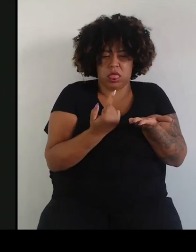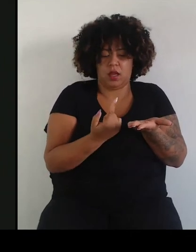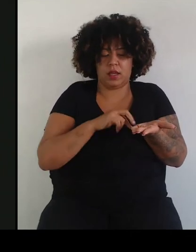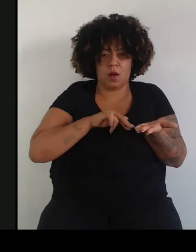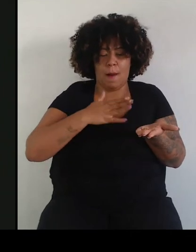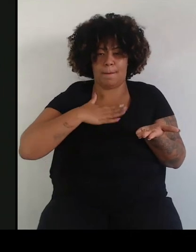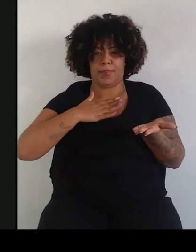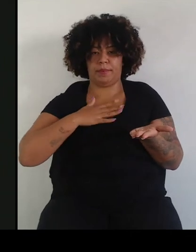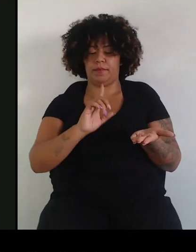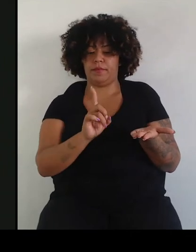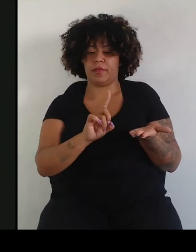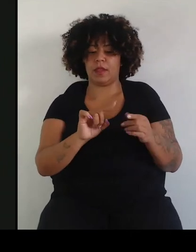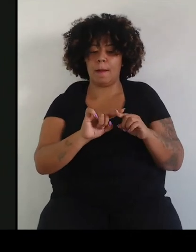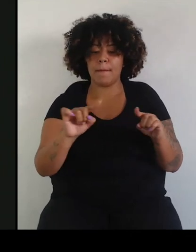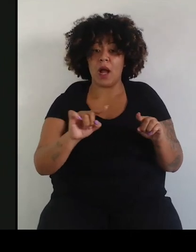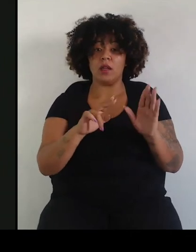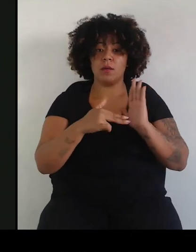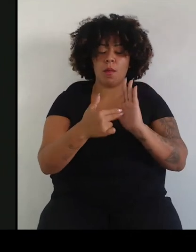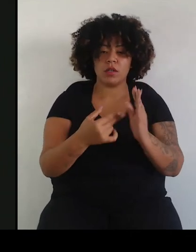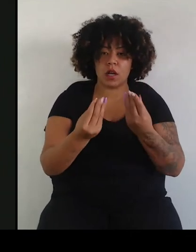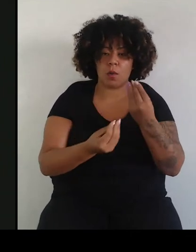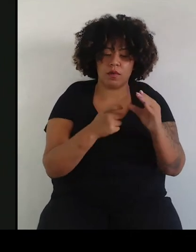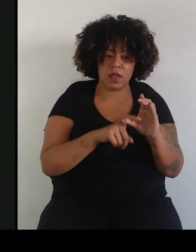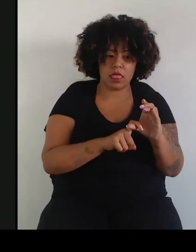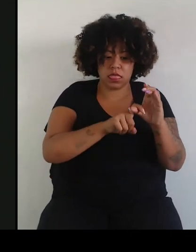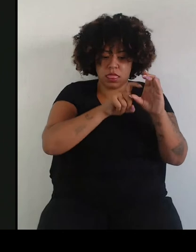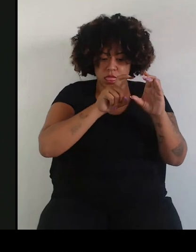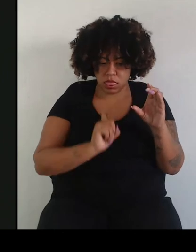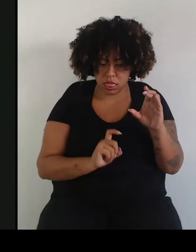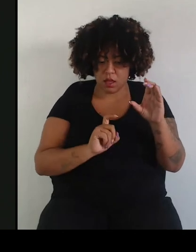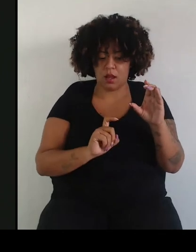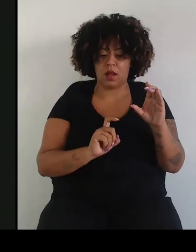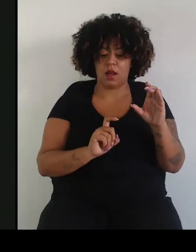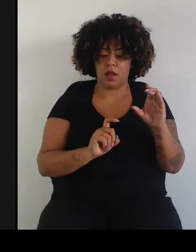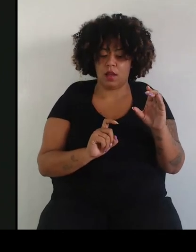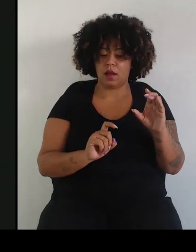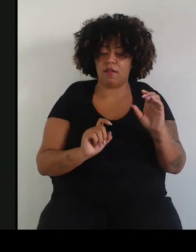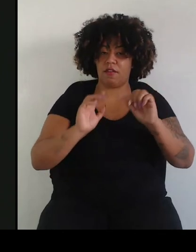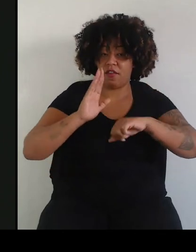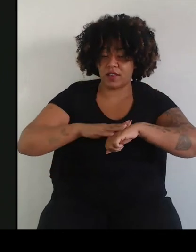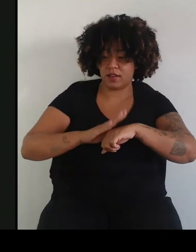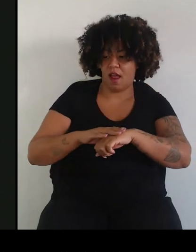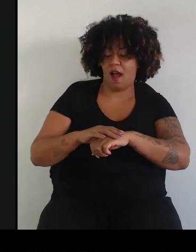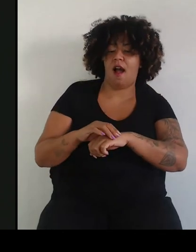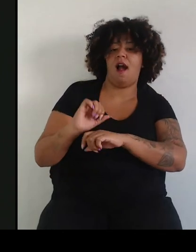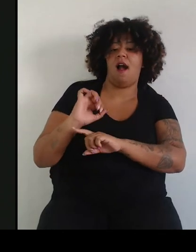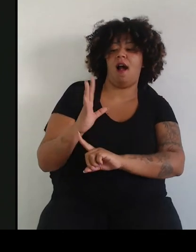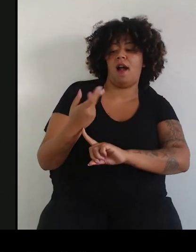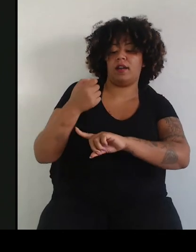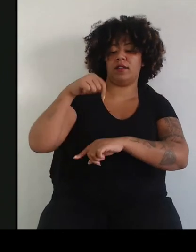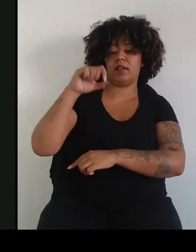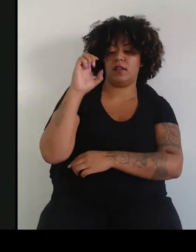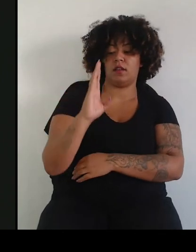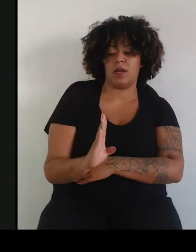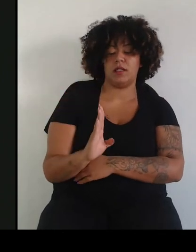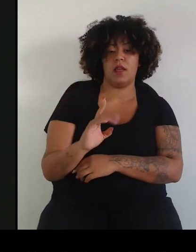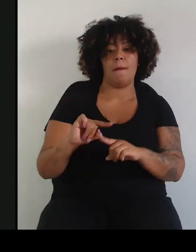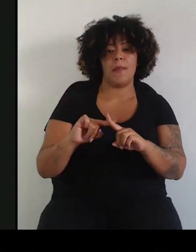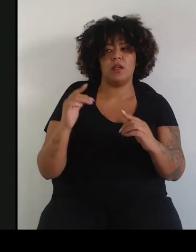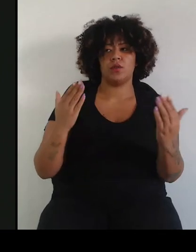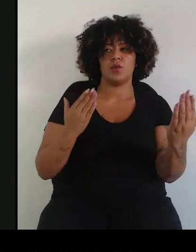uma autonomia uma independência da arte brasileira com relação a modelos estéticos